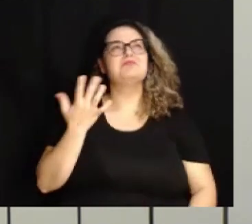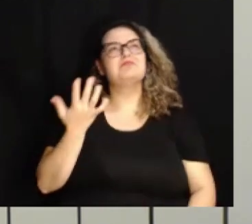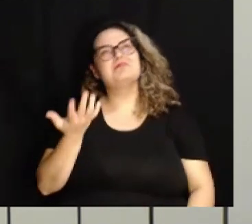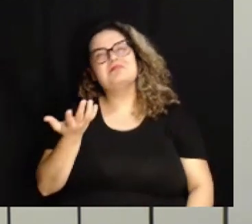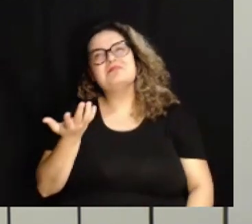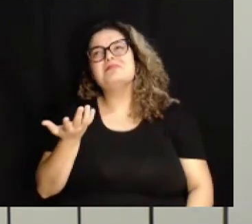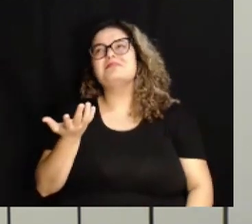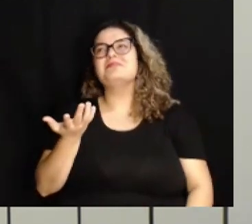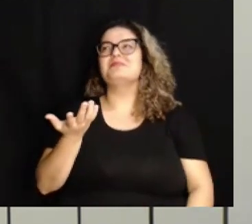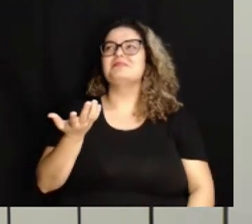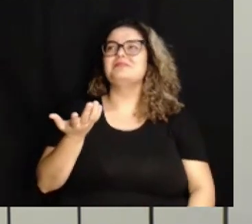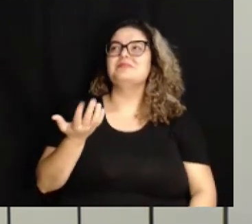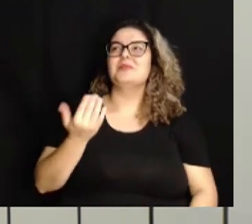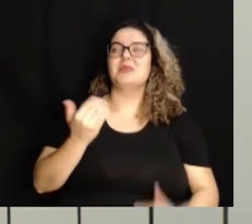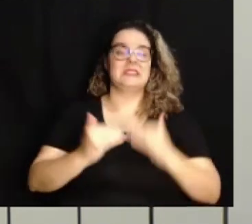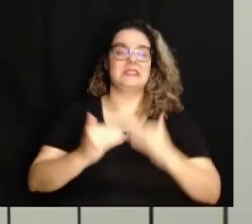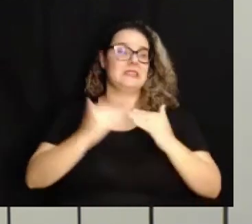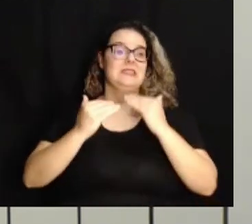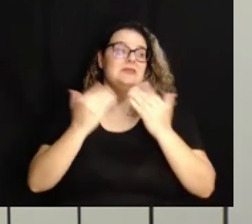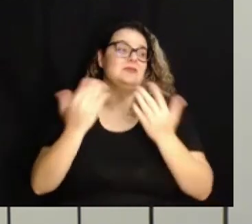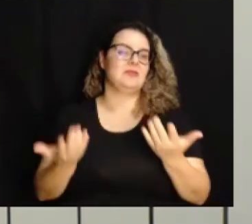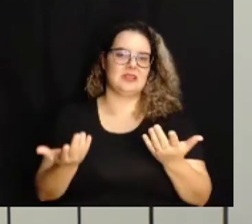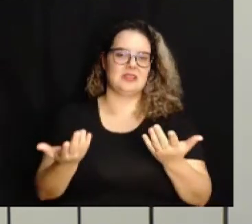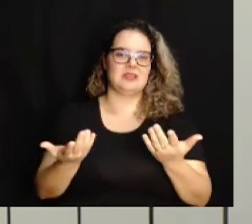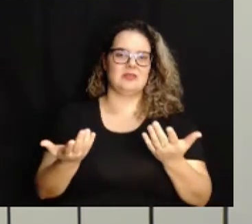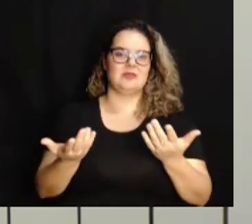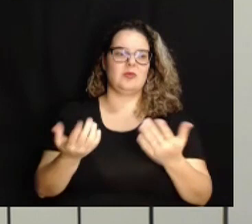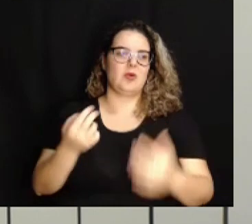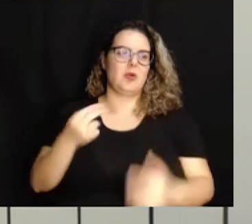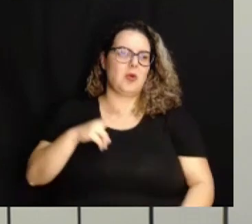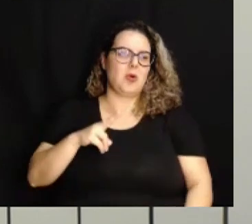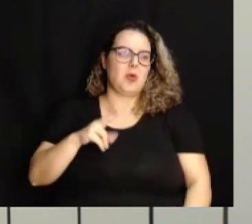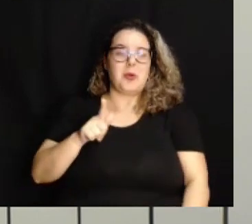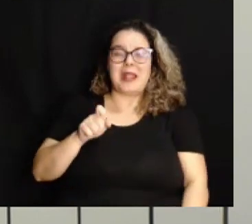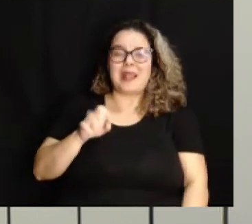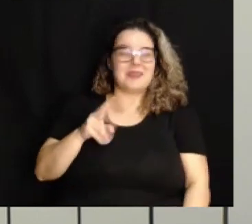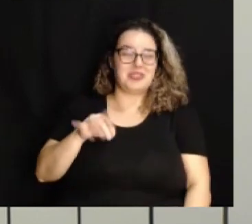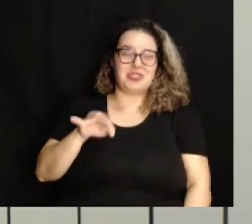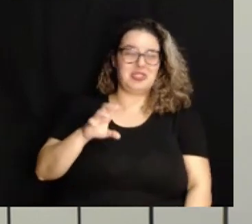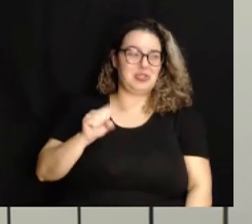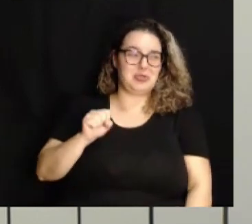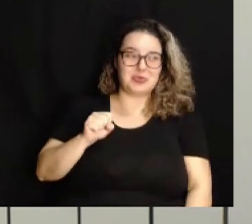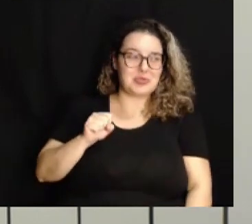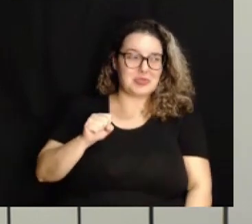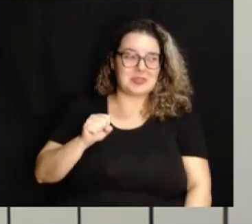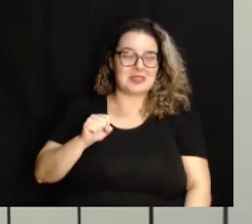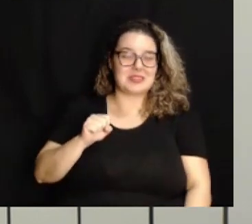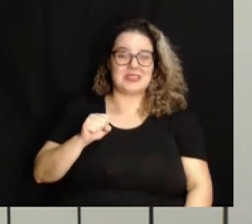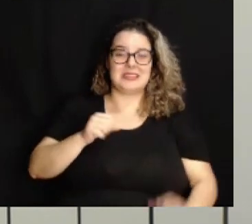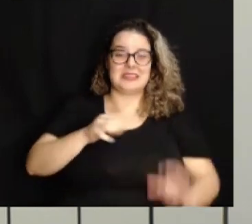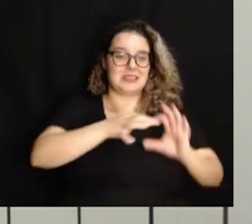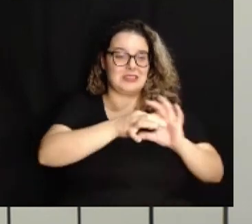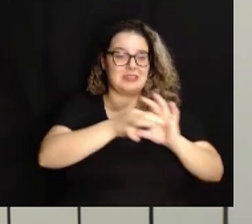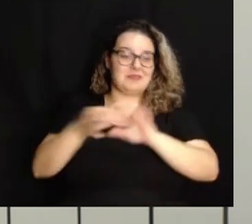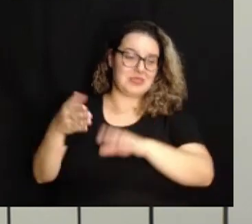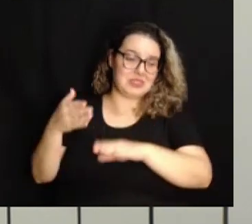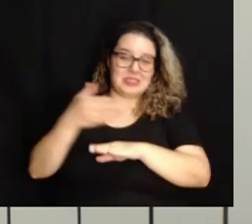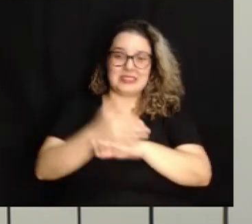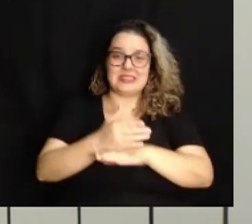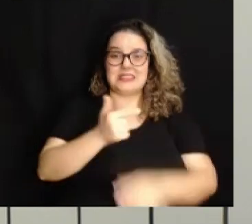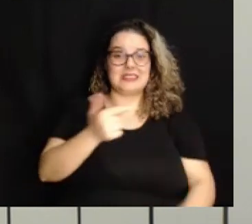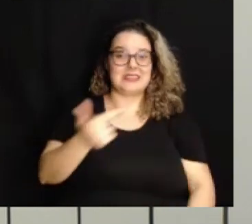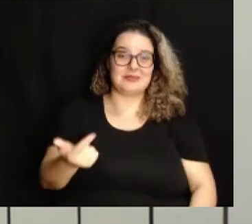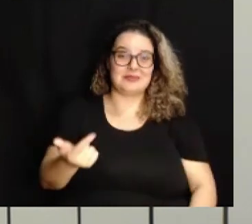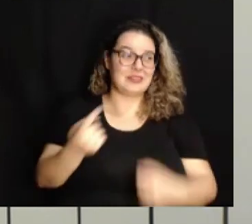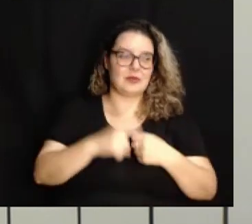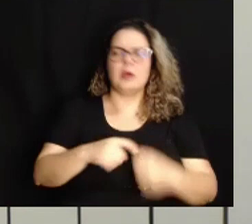desenvolver, né, ou disparar gatilhos e que a pessoa pode entrar num círculo aí e não ter volta mais? Com certeza, até